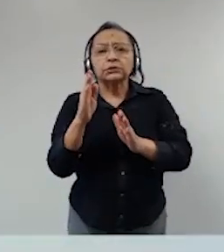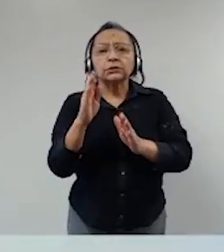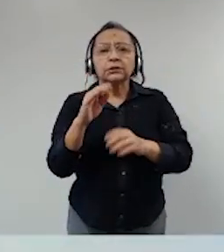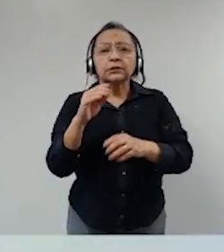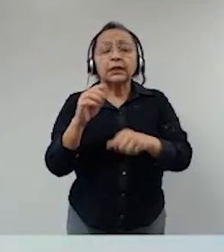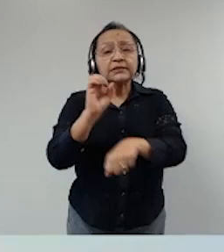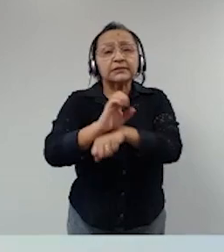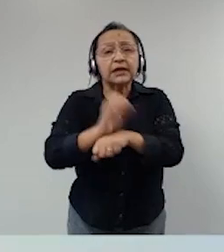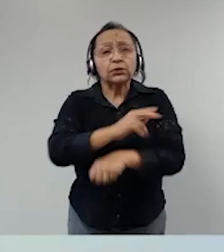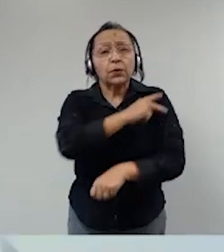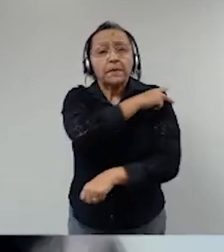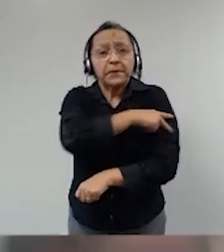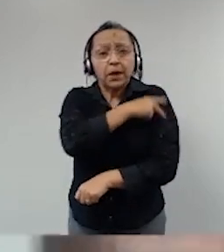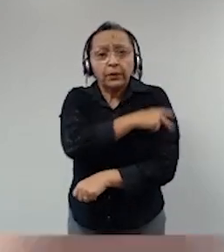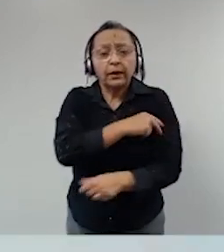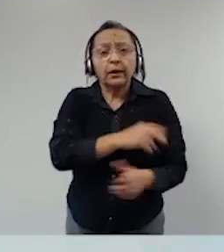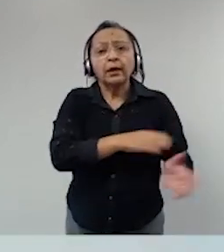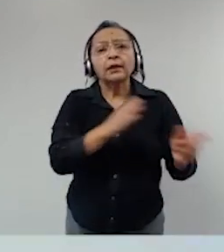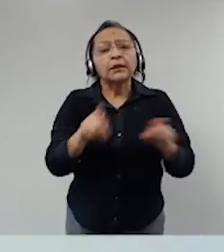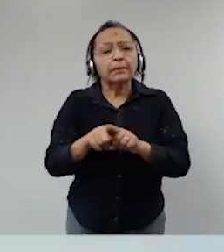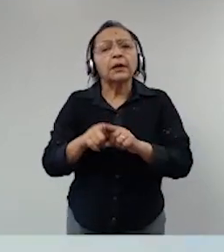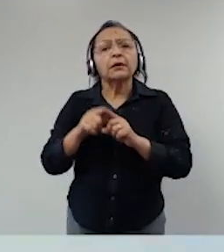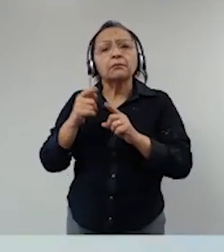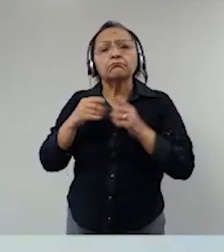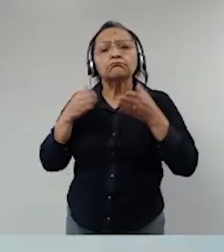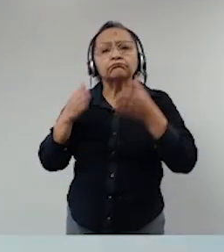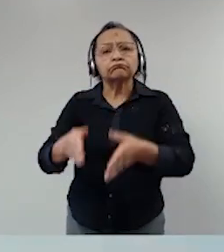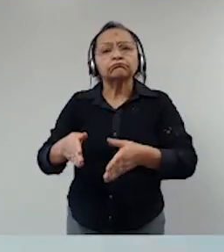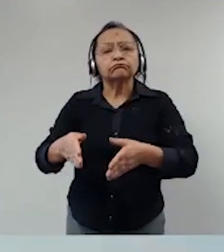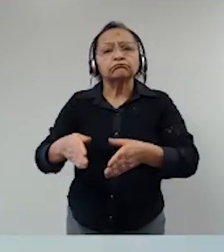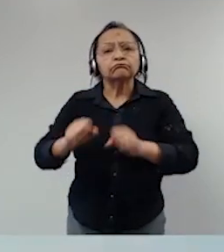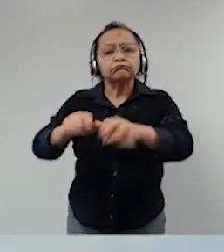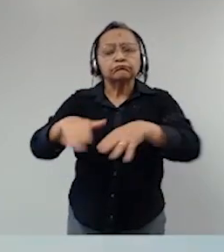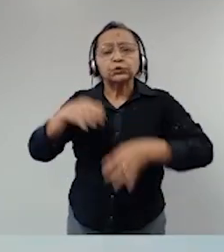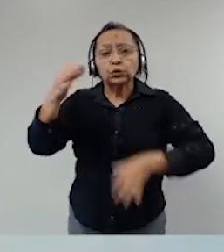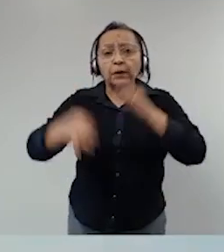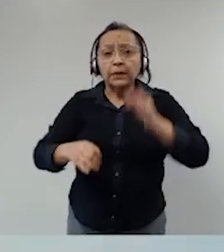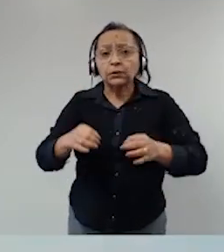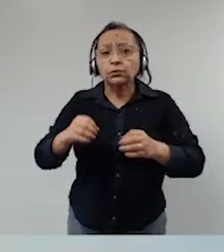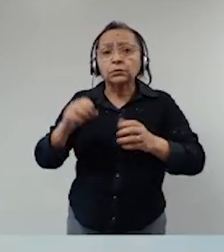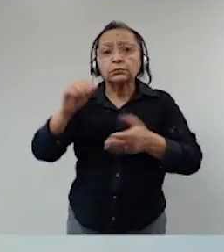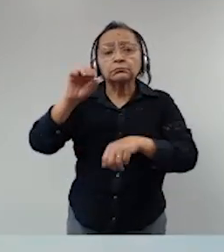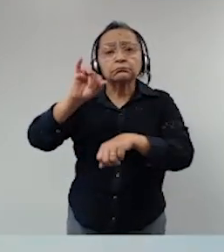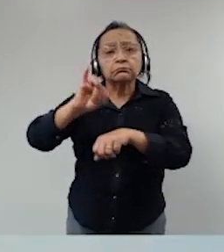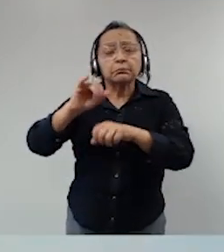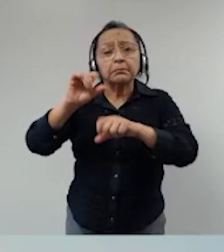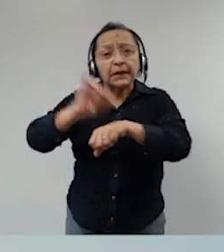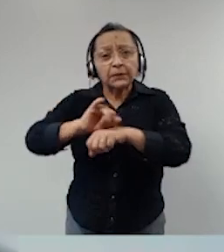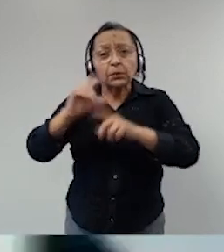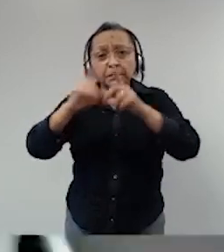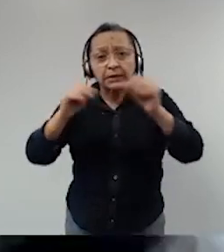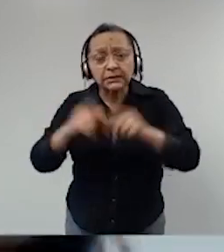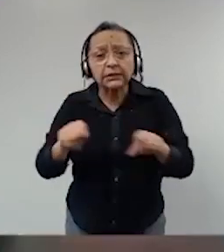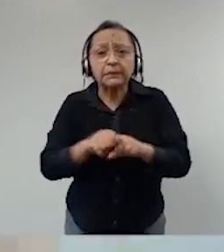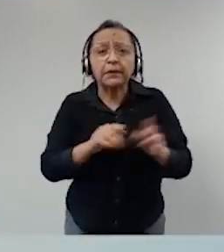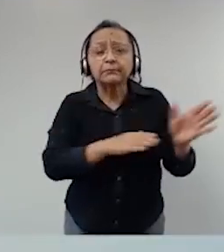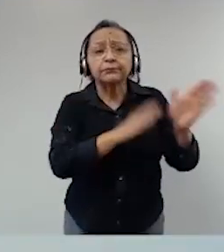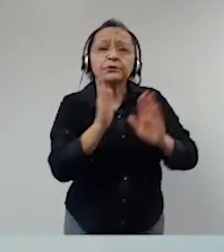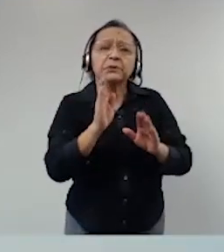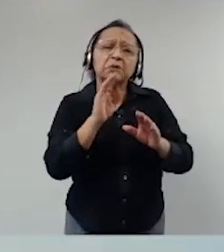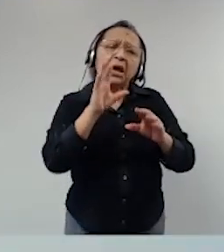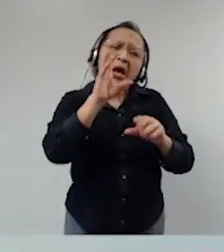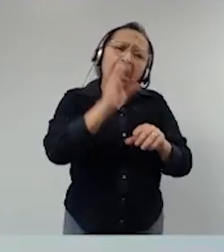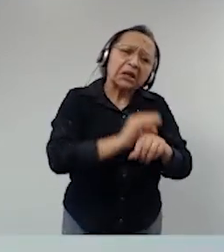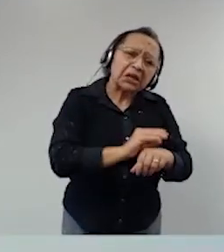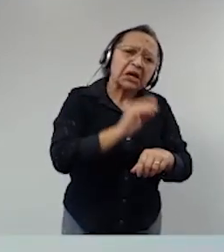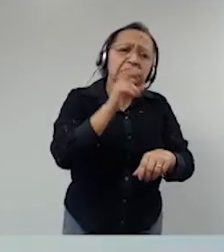em Teresina, participar de um julgamento em Brasília à tarde e ainda finalizar o dia fazendo, por exemplo, uma reunião